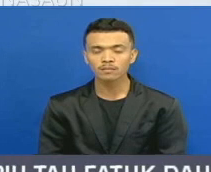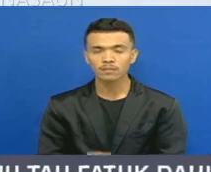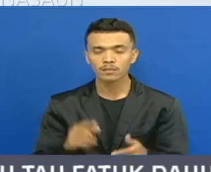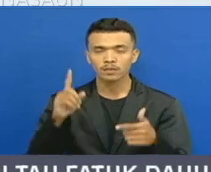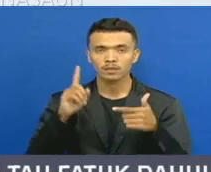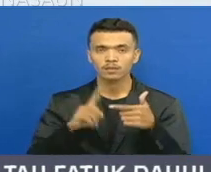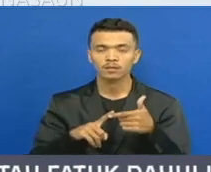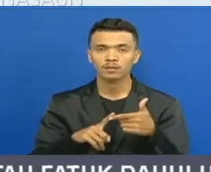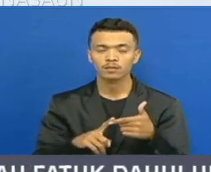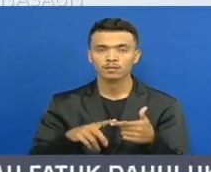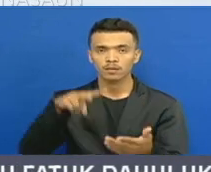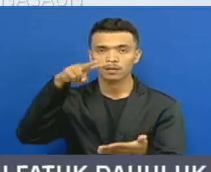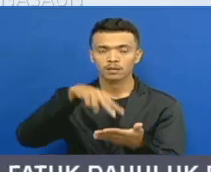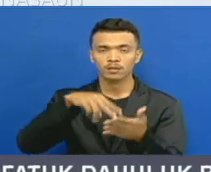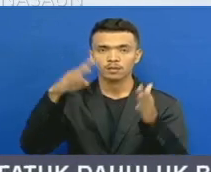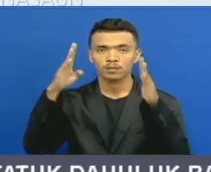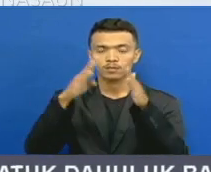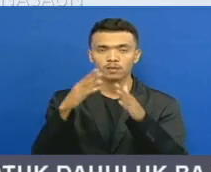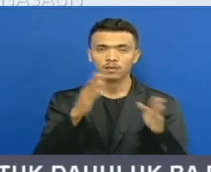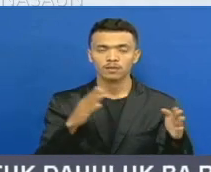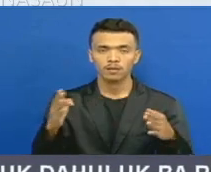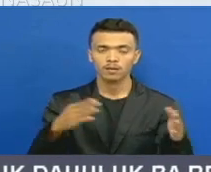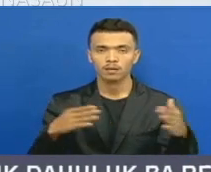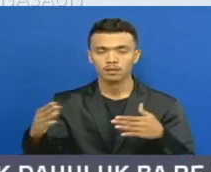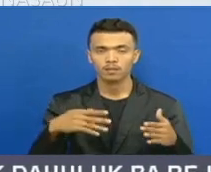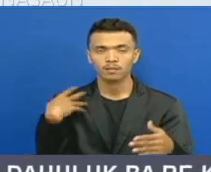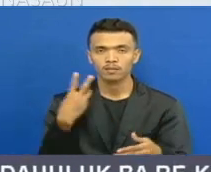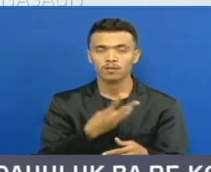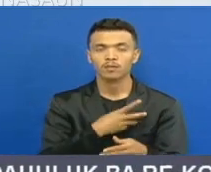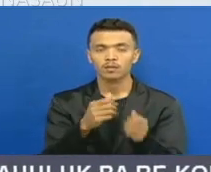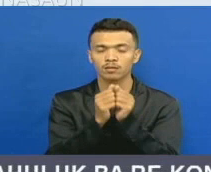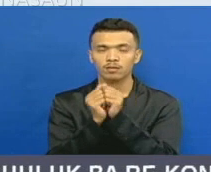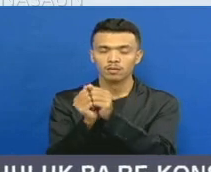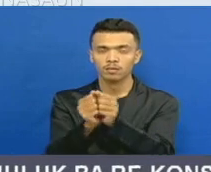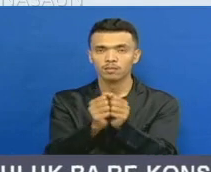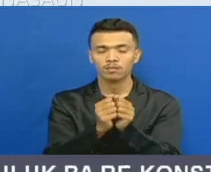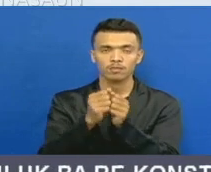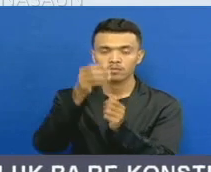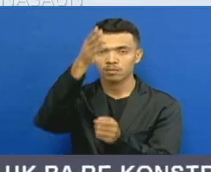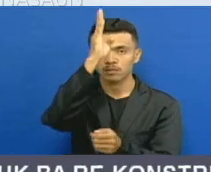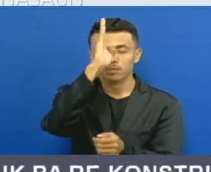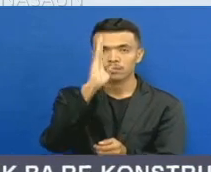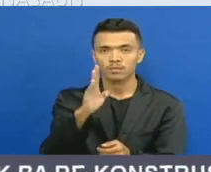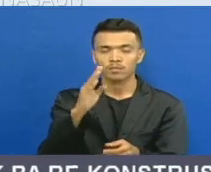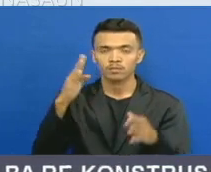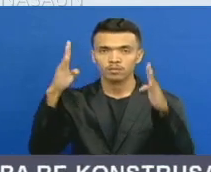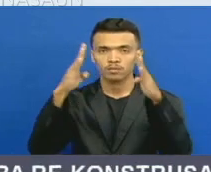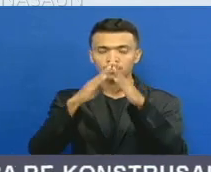Segundo, havi bonita, ato bebe, hanai, havi maroma. Tá tumbo de